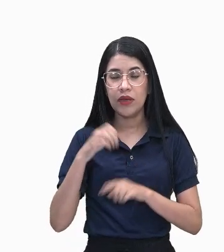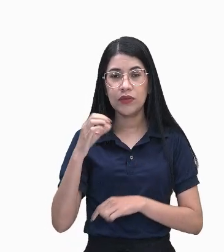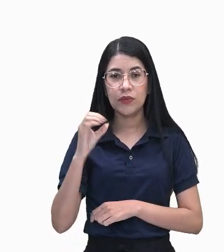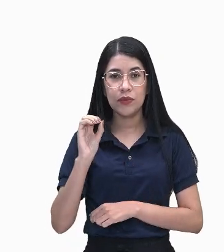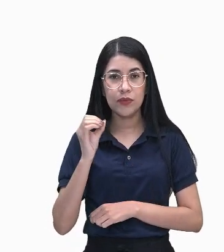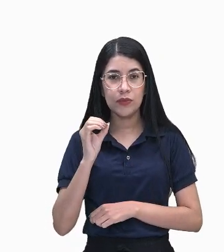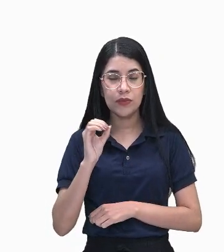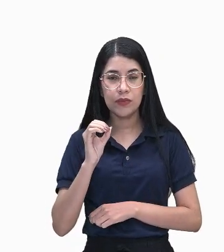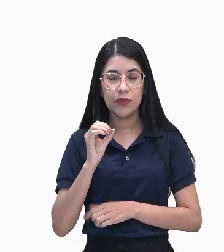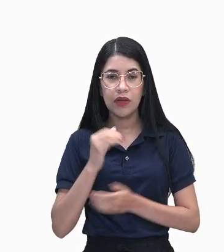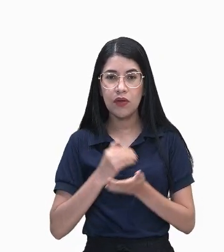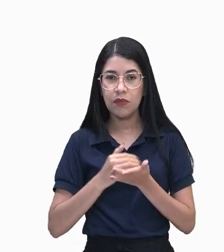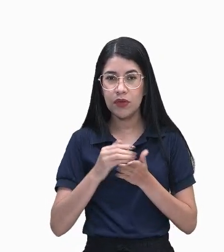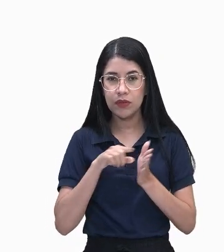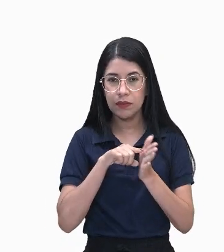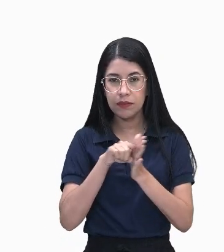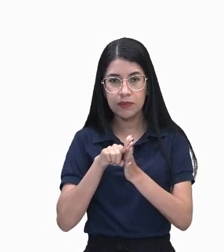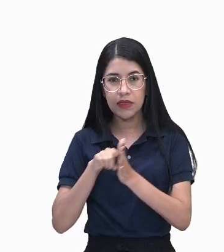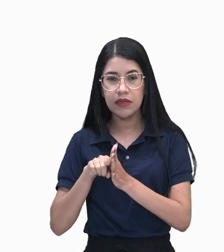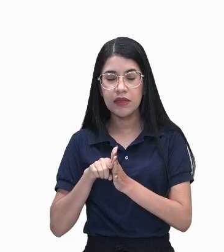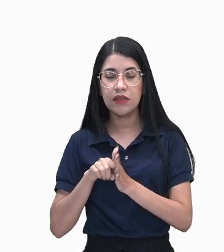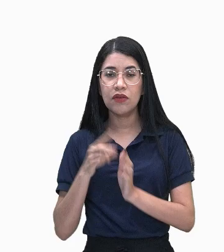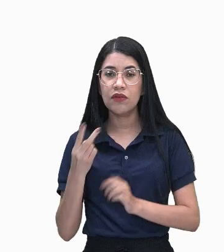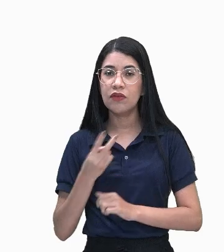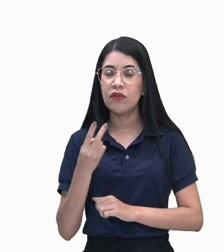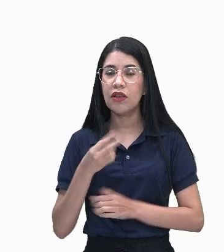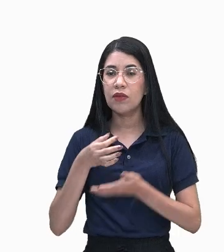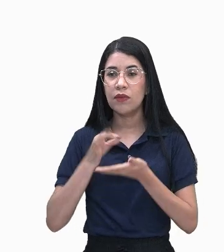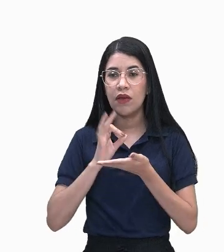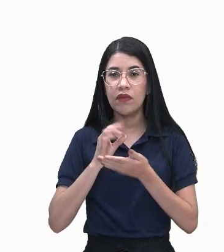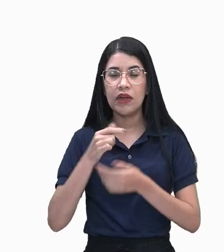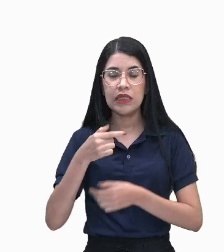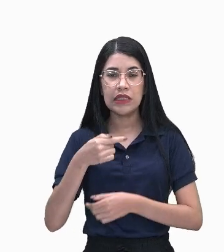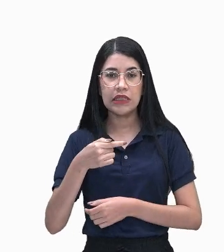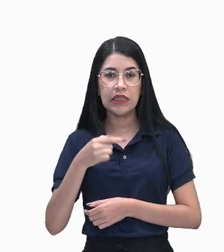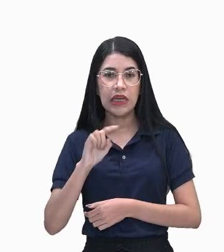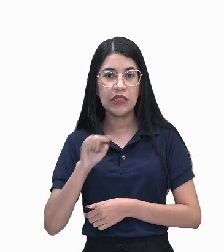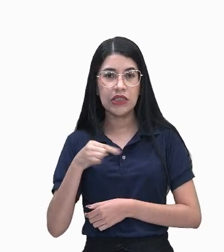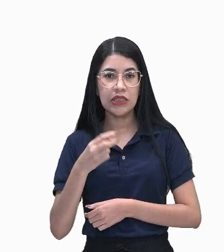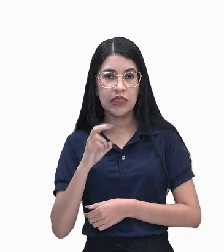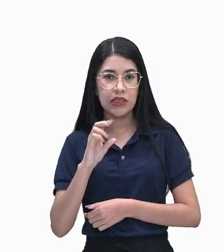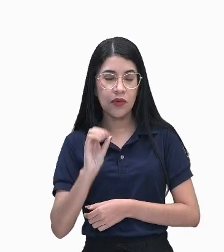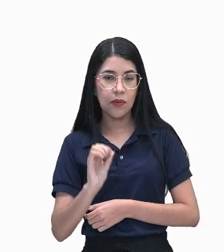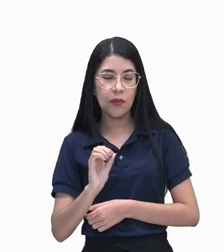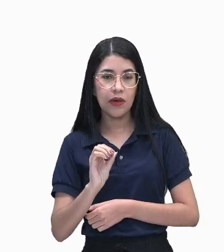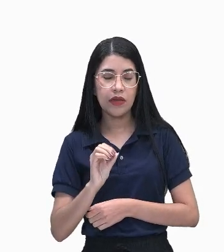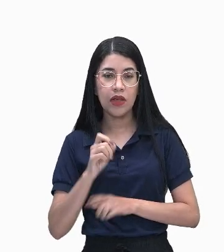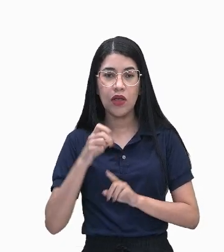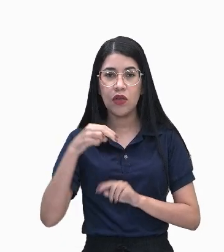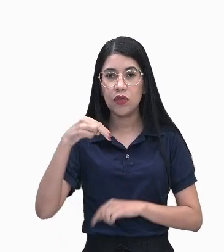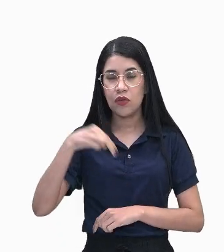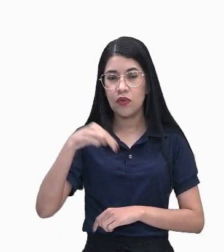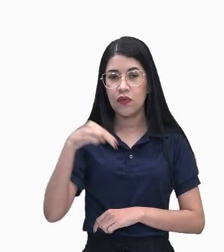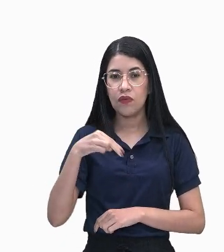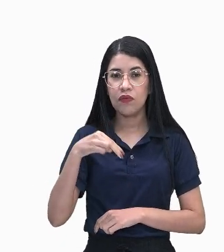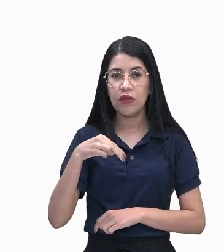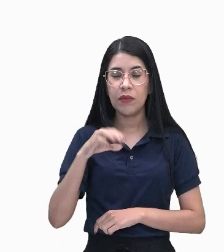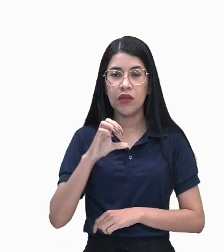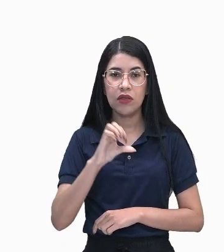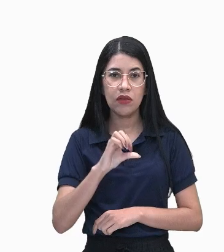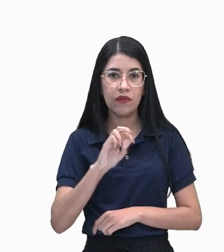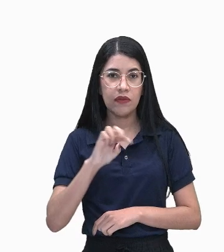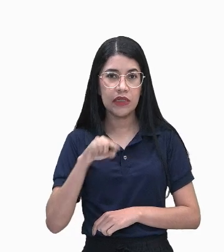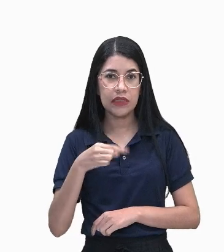zero da nossa pesquisa, o preço do café custava R$ 7,50, ó. Em novembro passou a custar em média R$